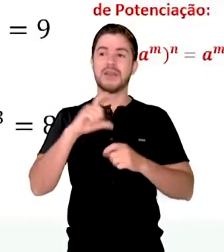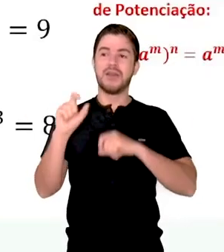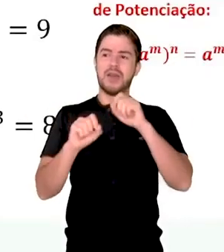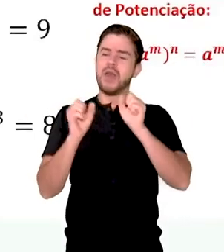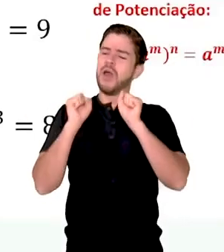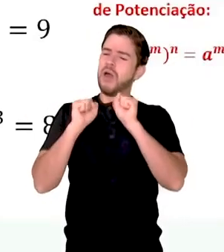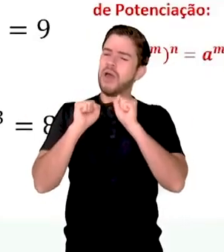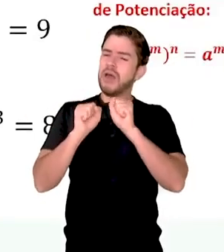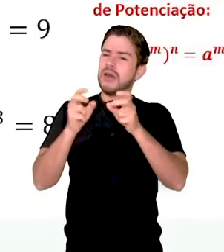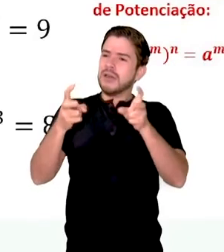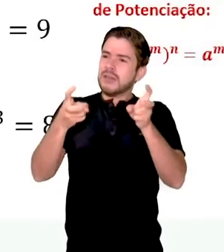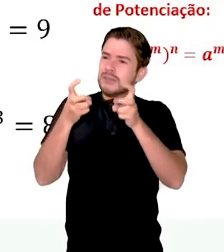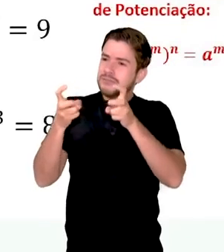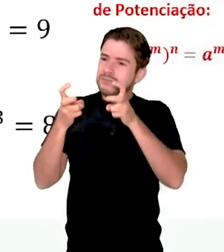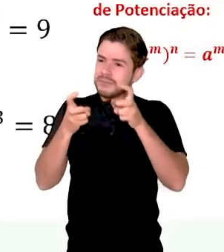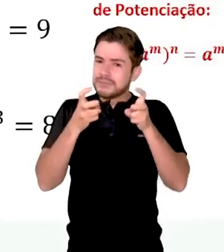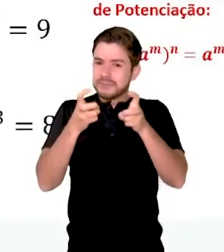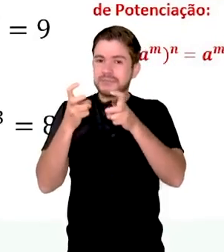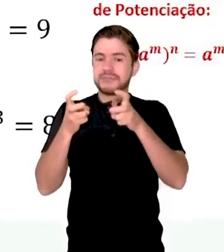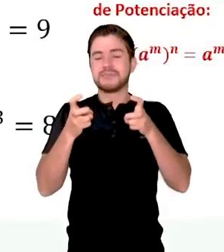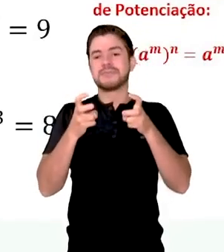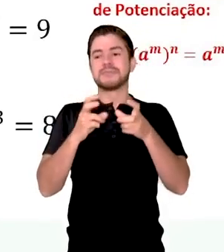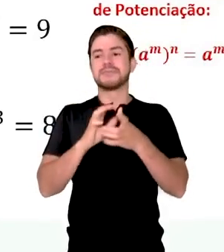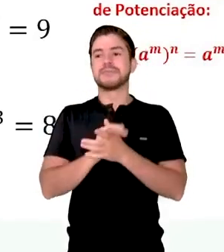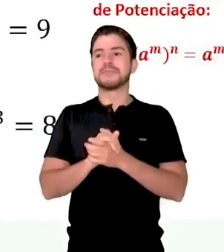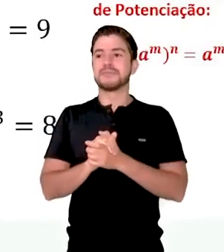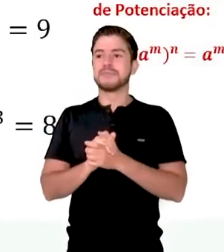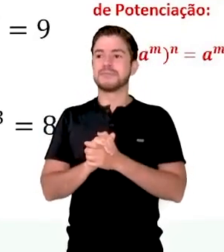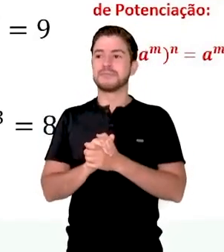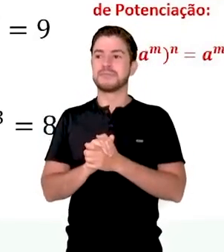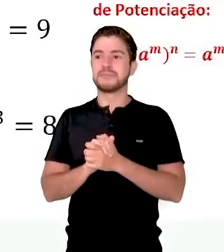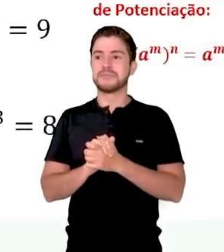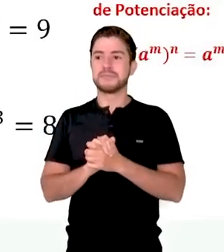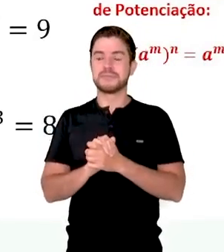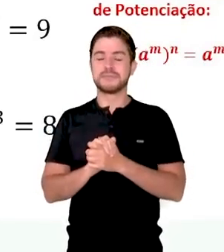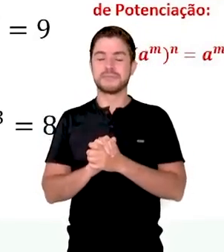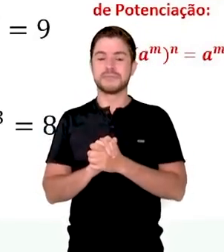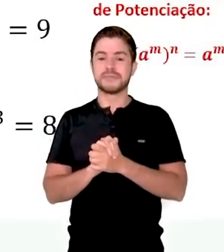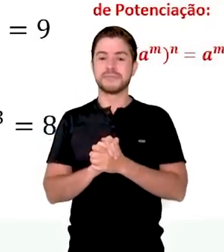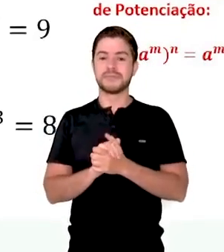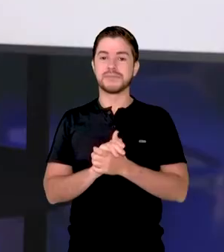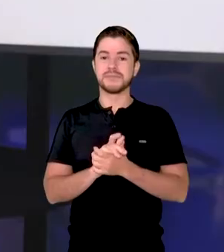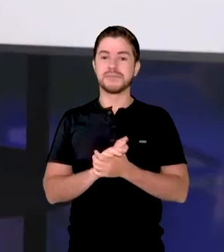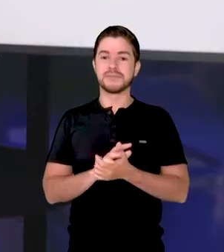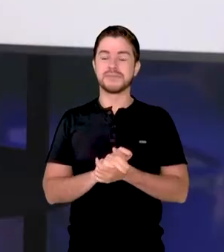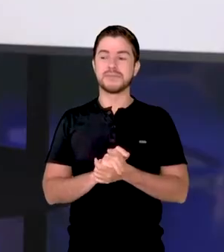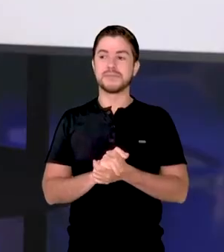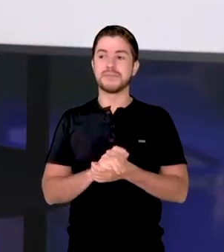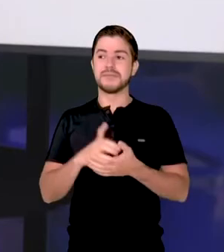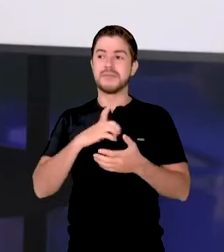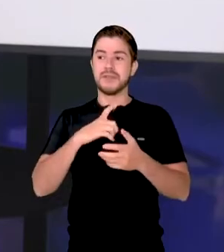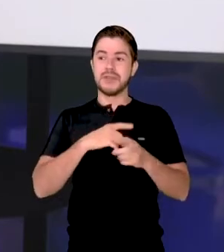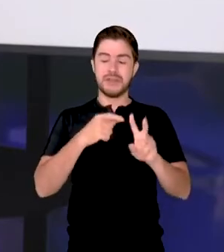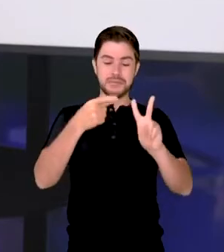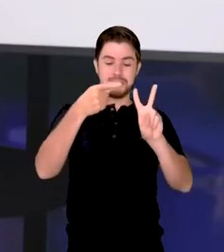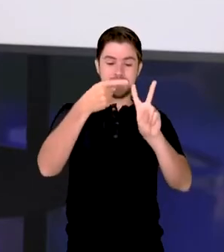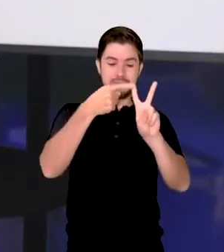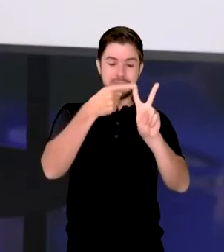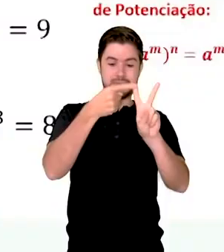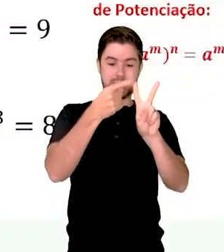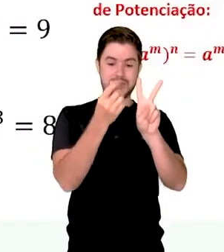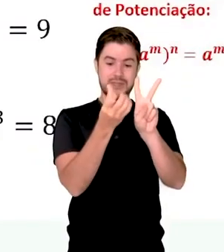exemplo vocês podem ver que o seguia a mesma linha de raciocínio tudo bem Oi tem